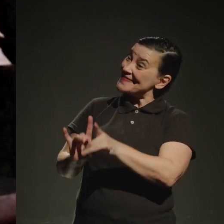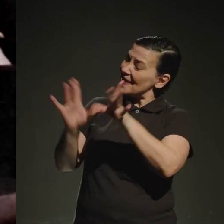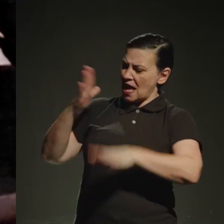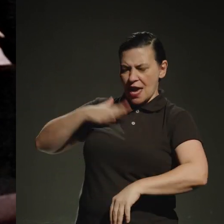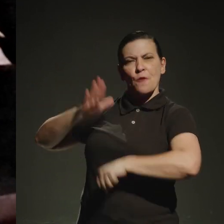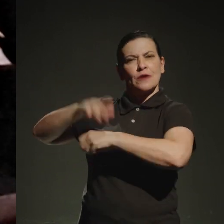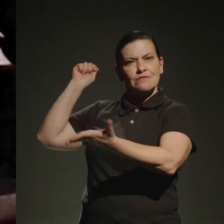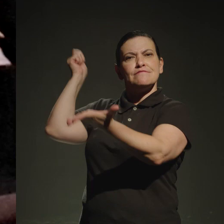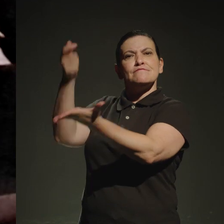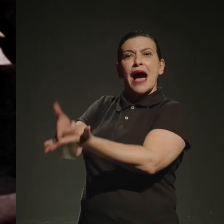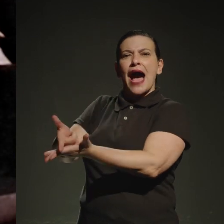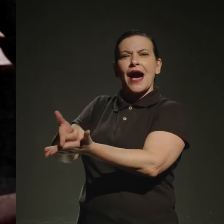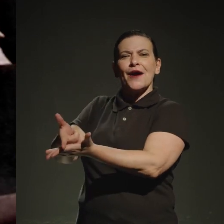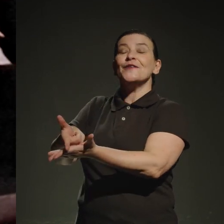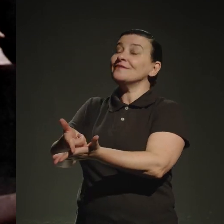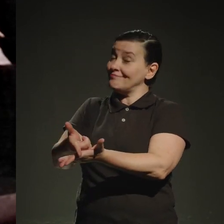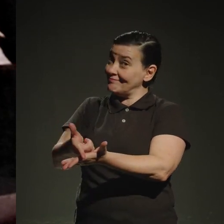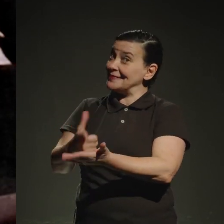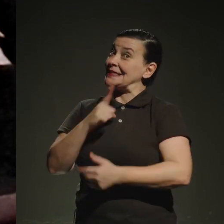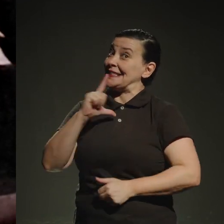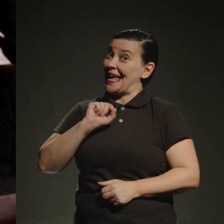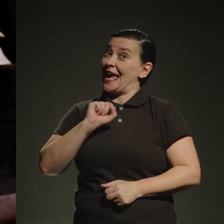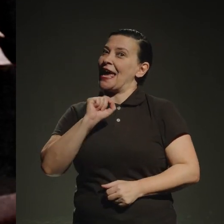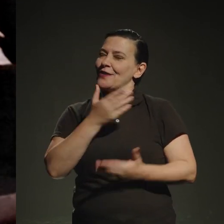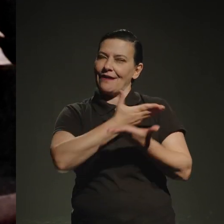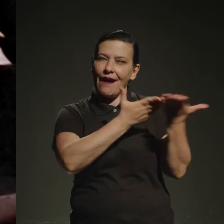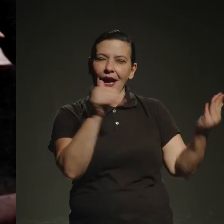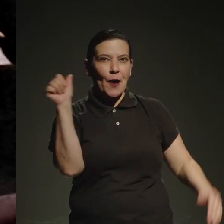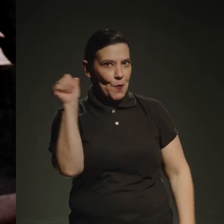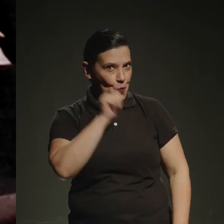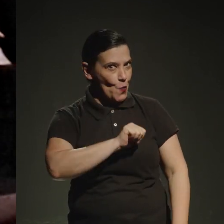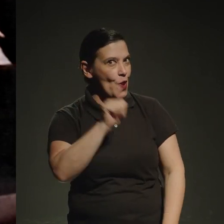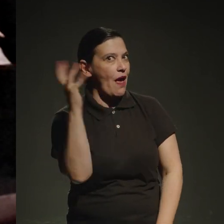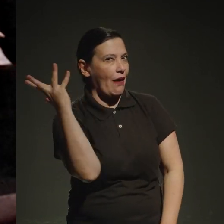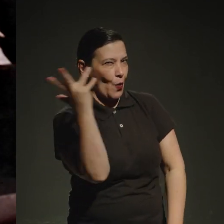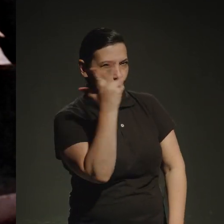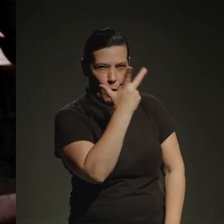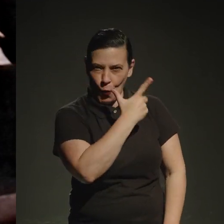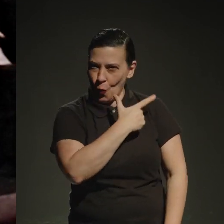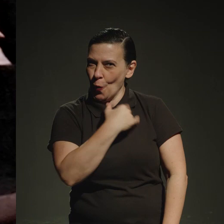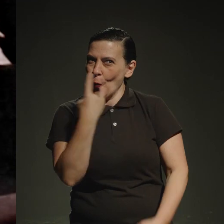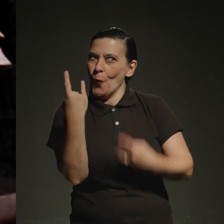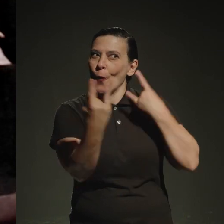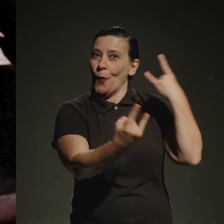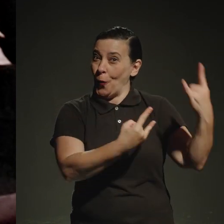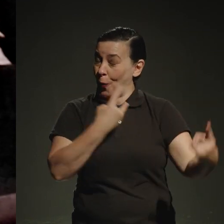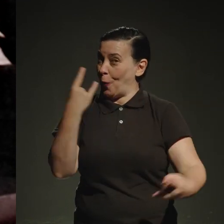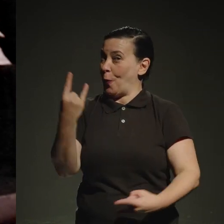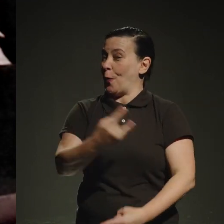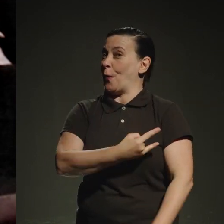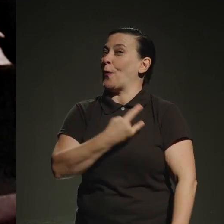tiragostos, pra gente comemorar a sua liberdade. E eu pago, faço questão. Olha, tem umas gatas aí super